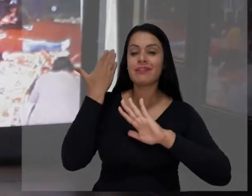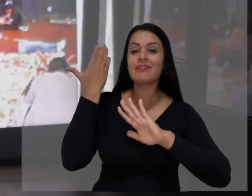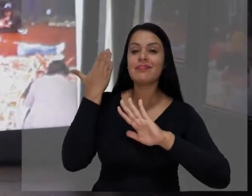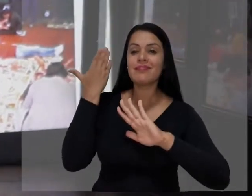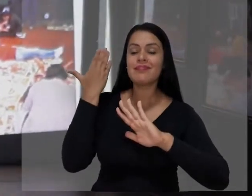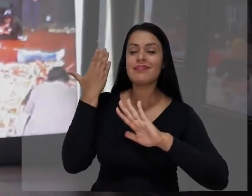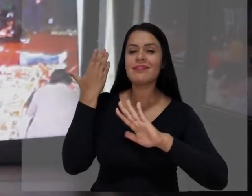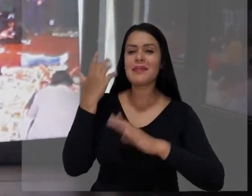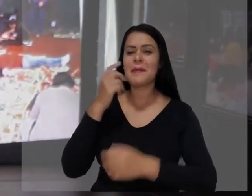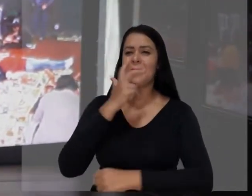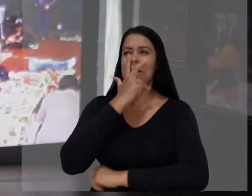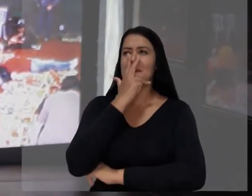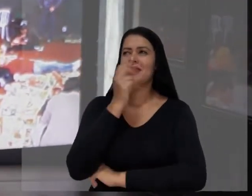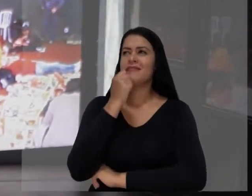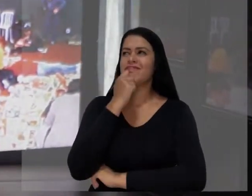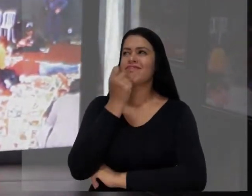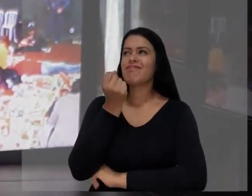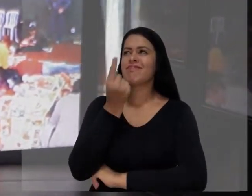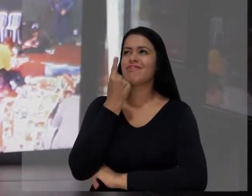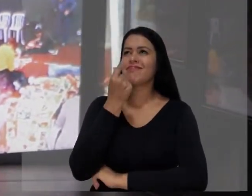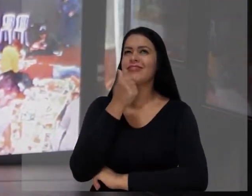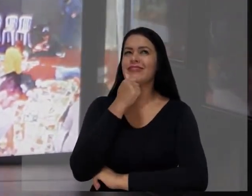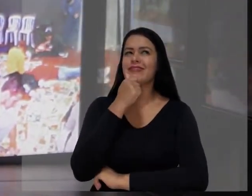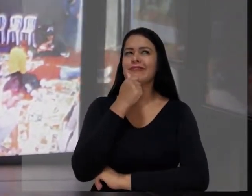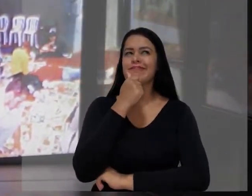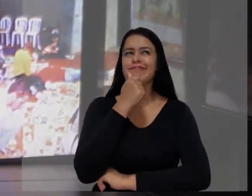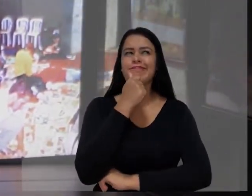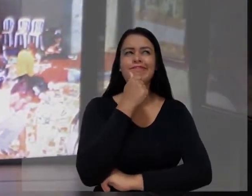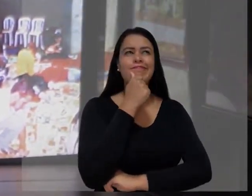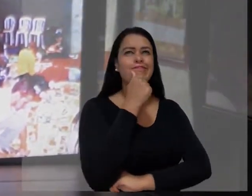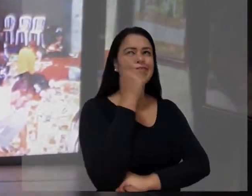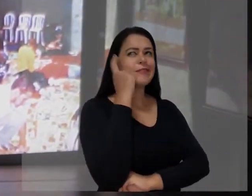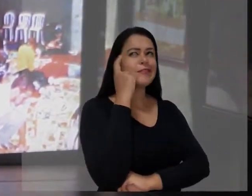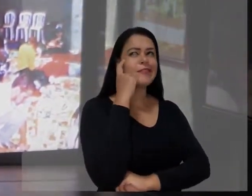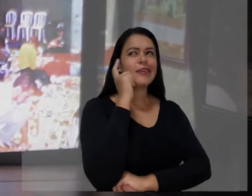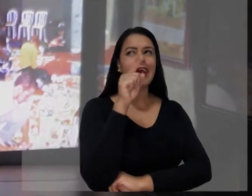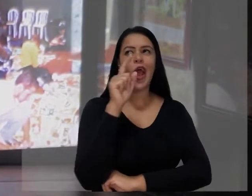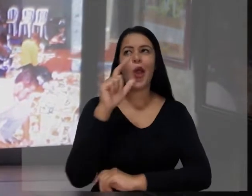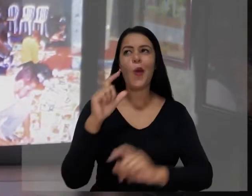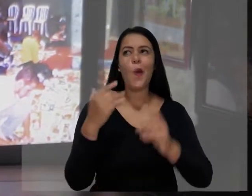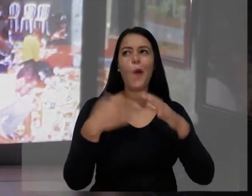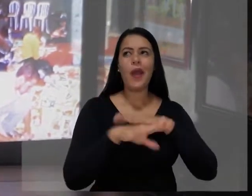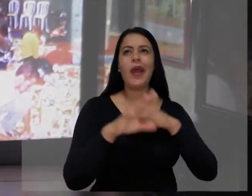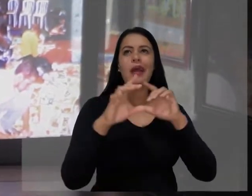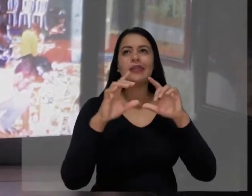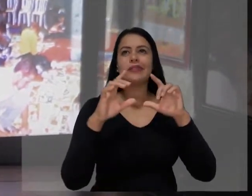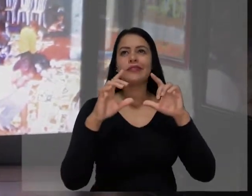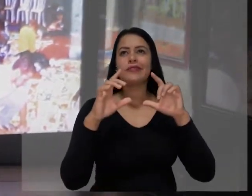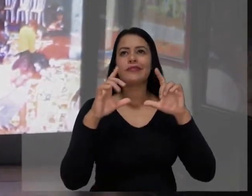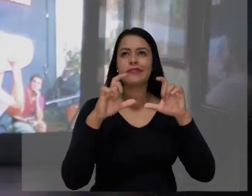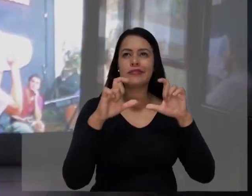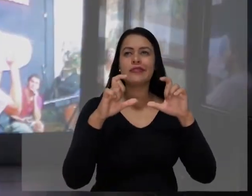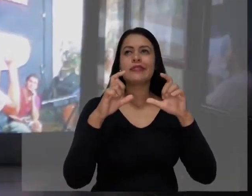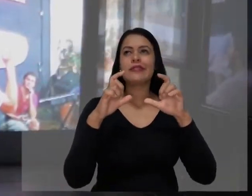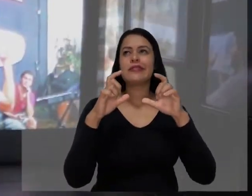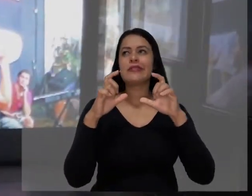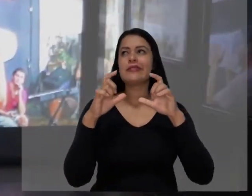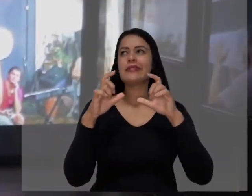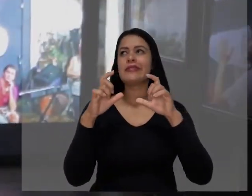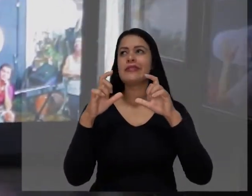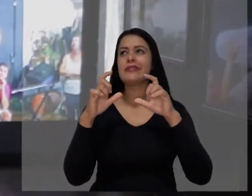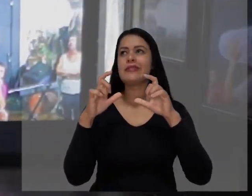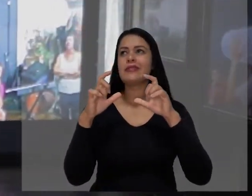Talvez seja meio estranho se a gente pensar melhor. Uns guardam fotografias, cartas, quadros. E eu